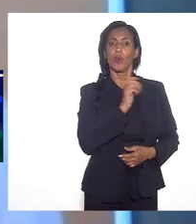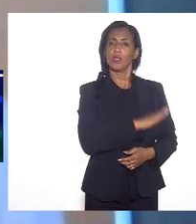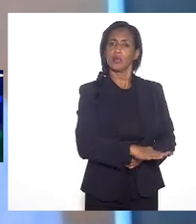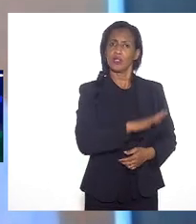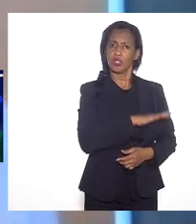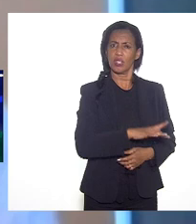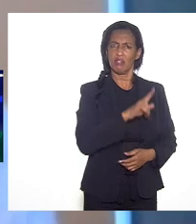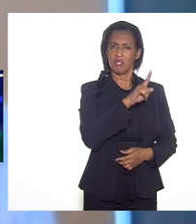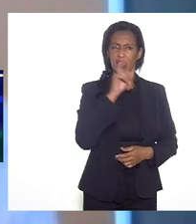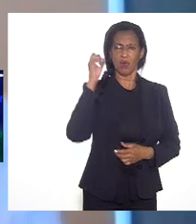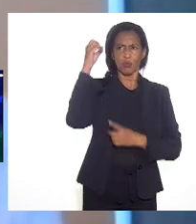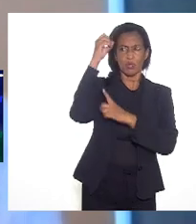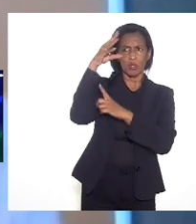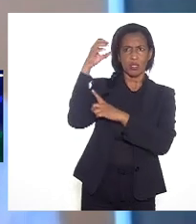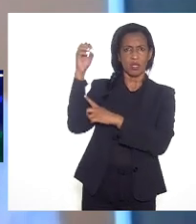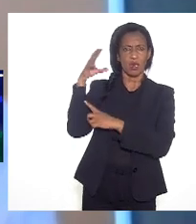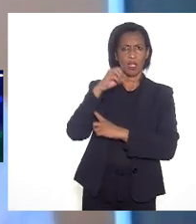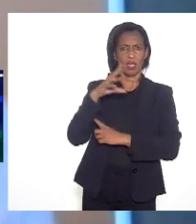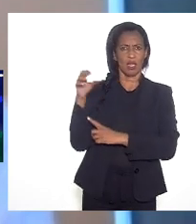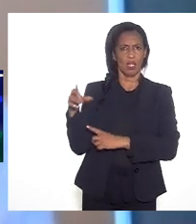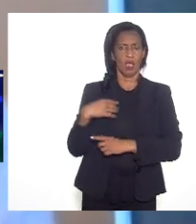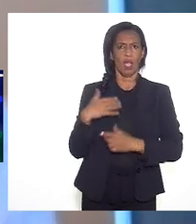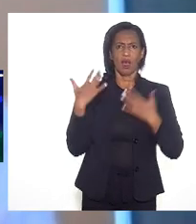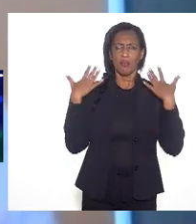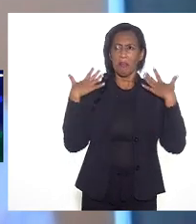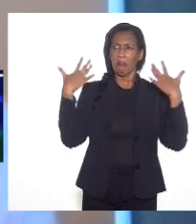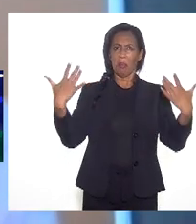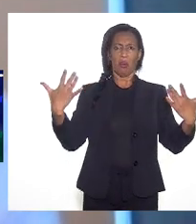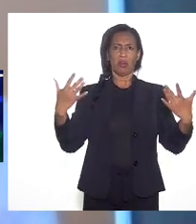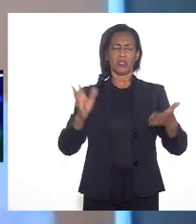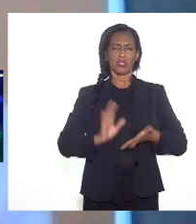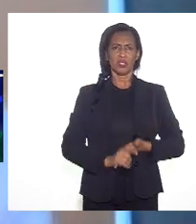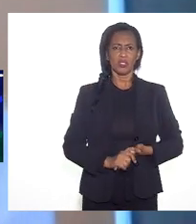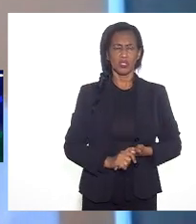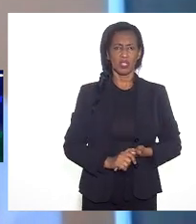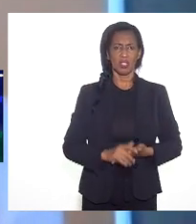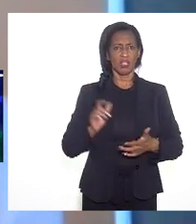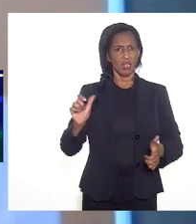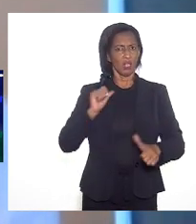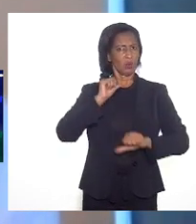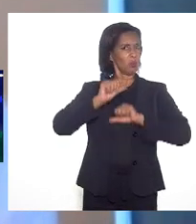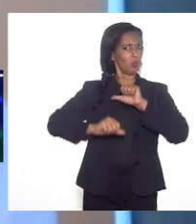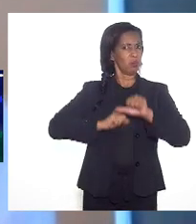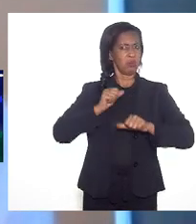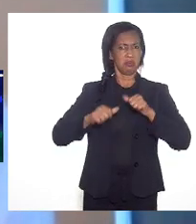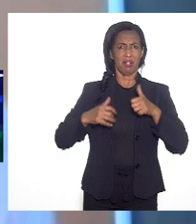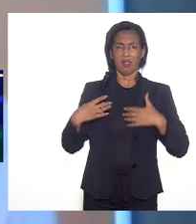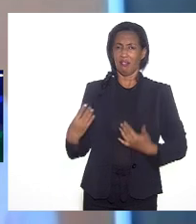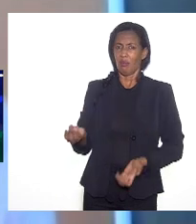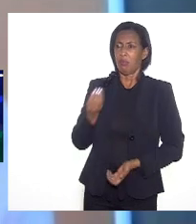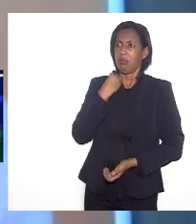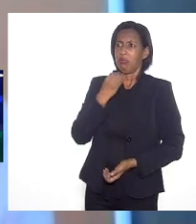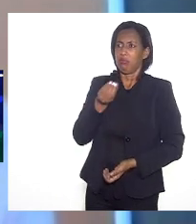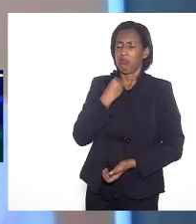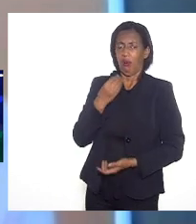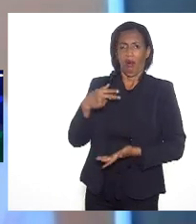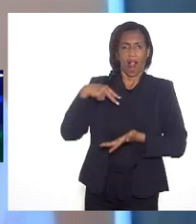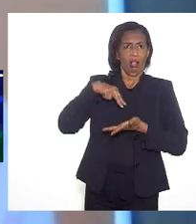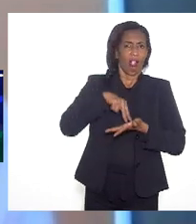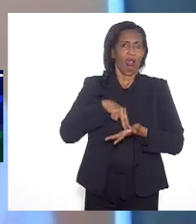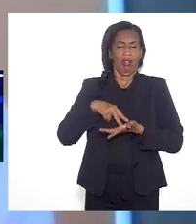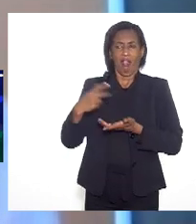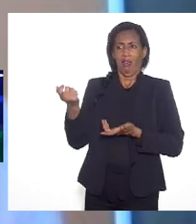crianças nos sinais, deputado, elas ficam muito expostas, elas se tornam muito vulneráveis, elas ficam expostas